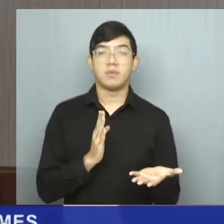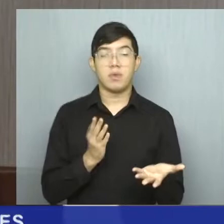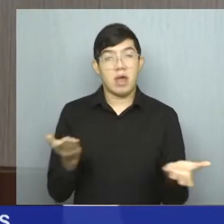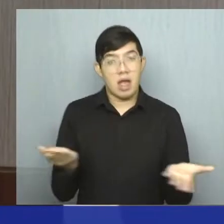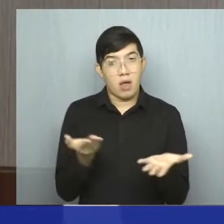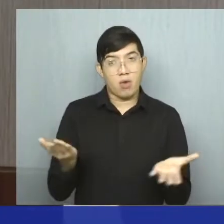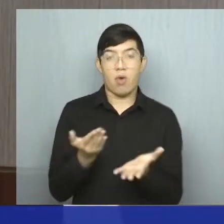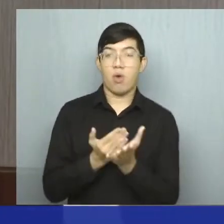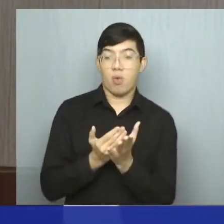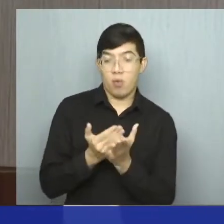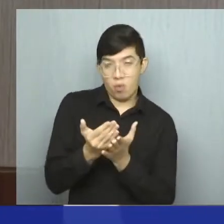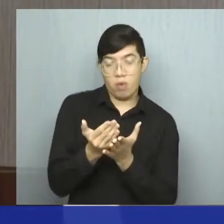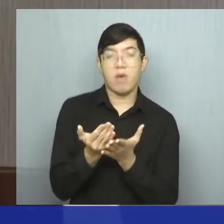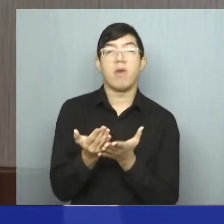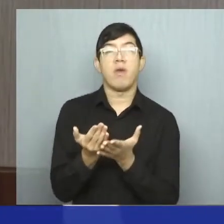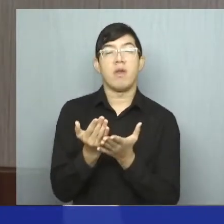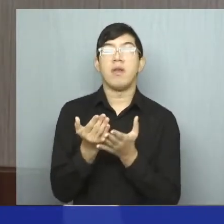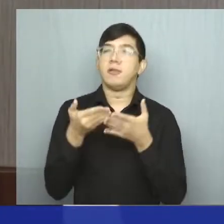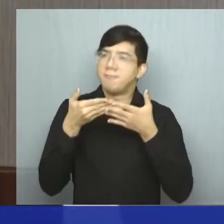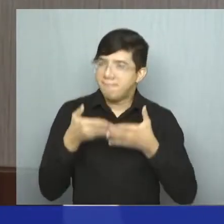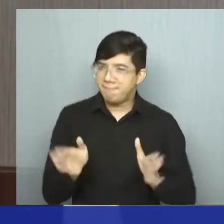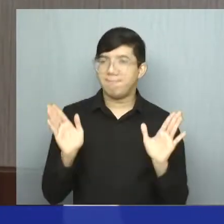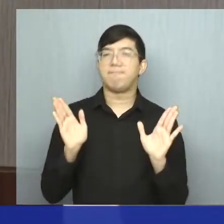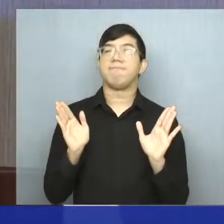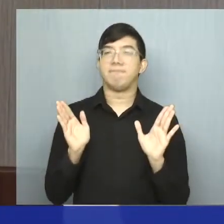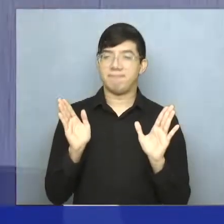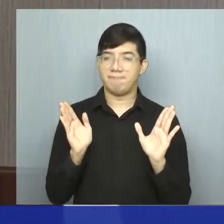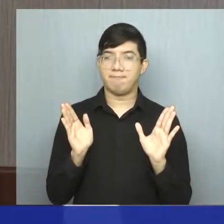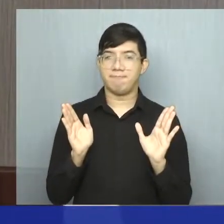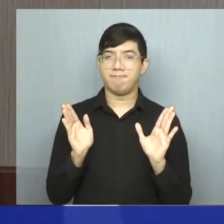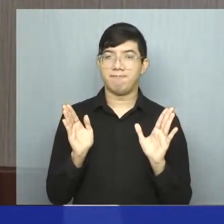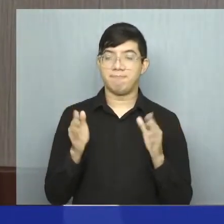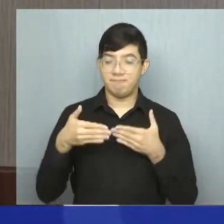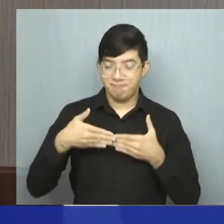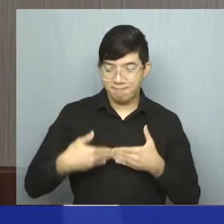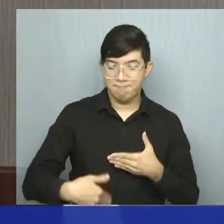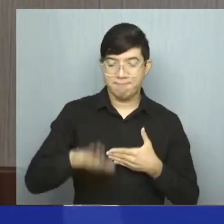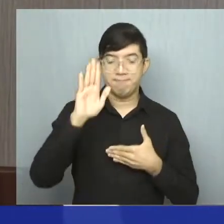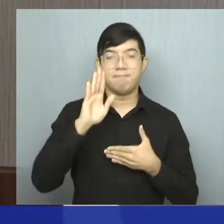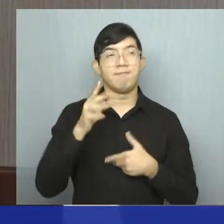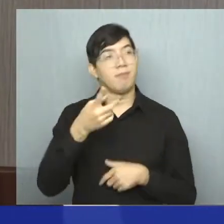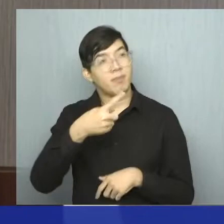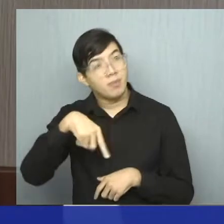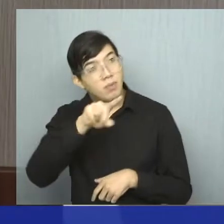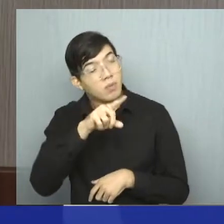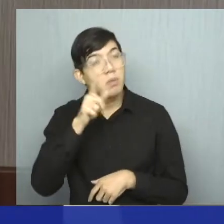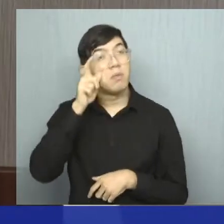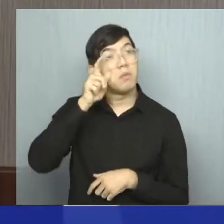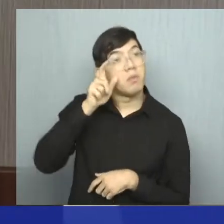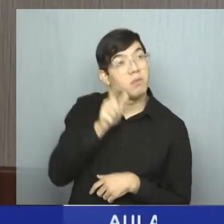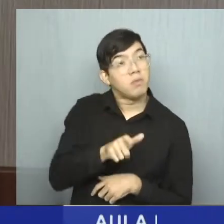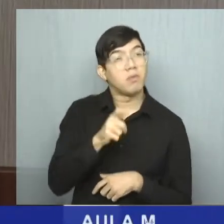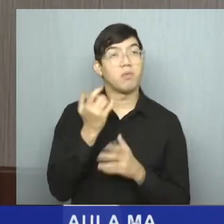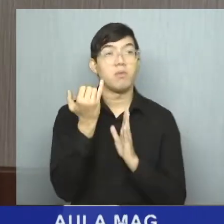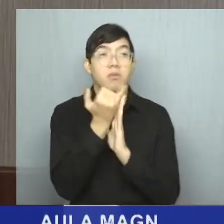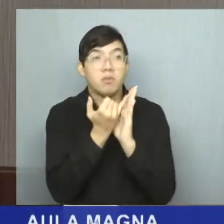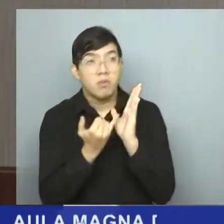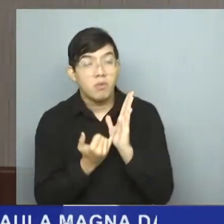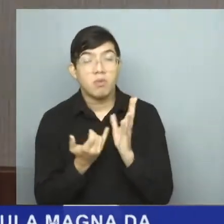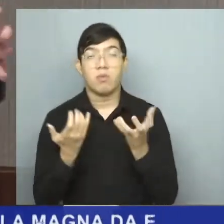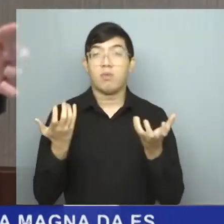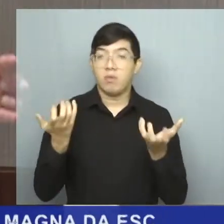início, abertura, para que, a partir de agora, aqueles que desejarem se inscreverem possam